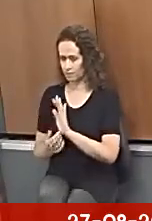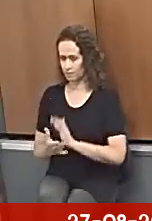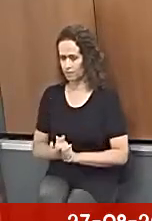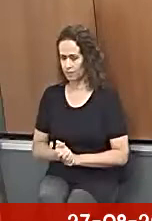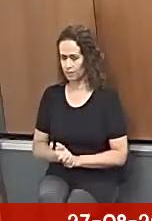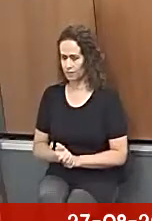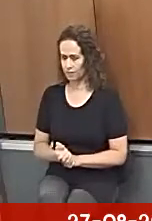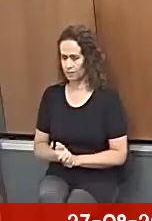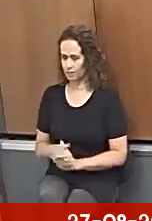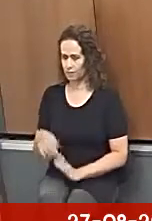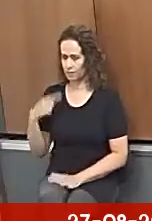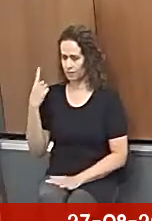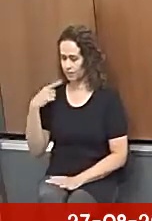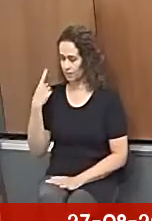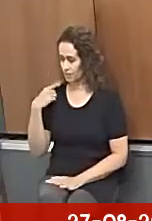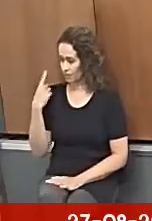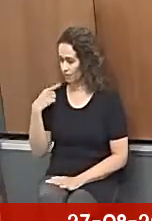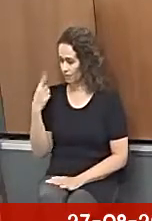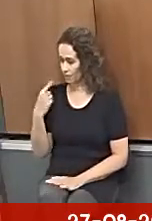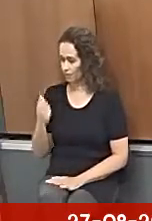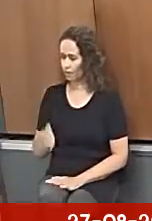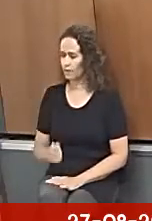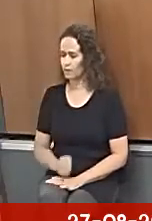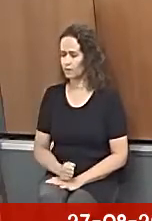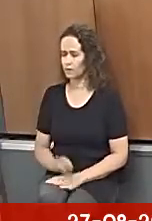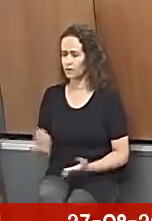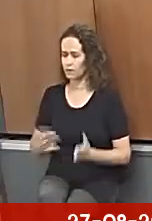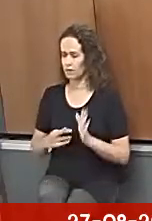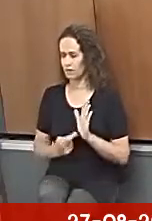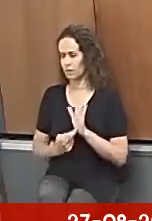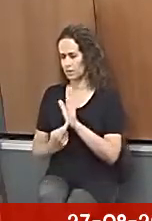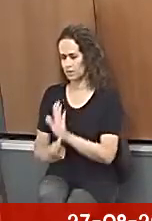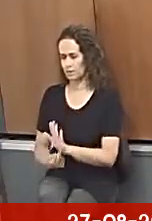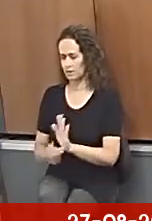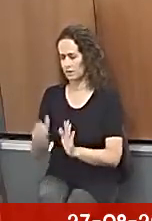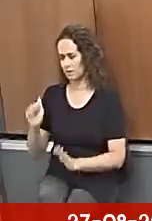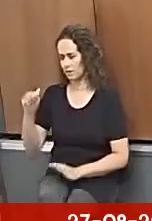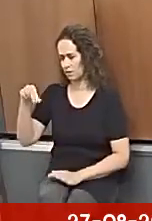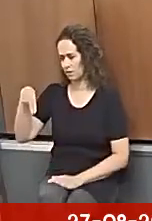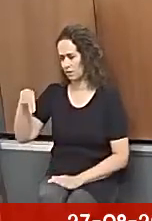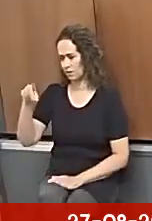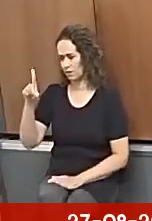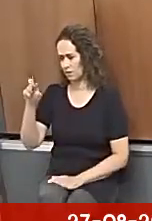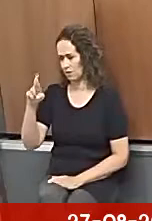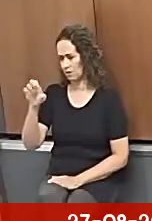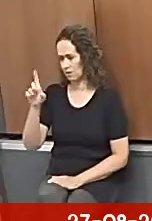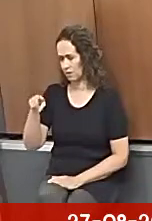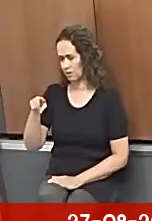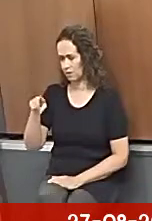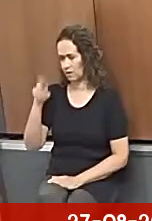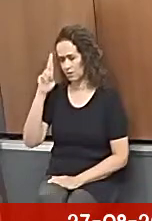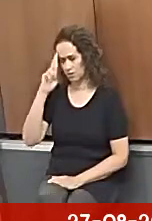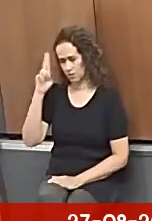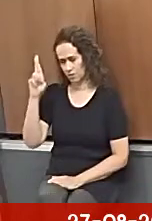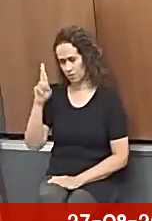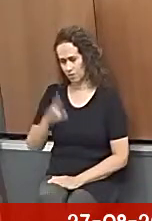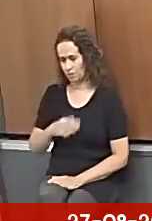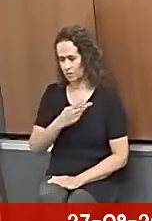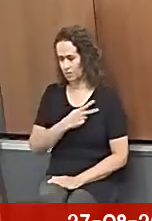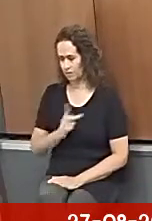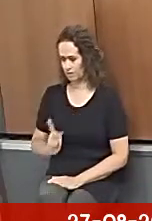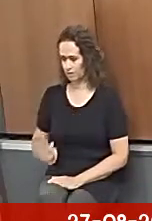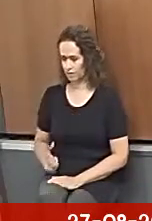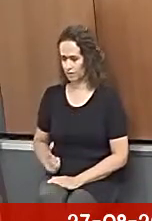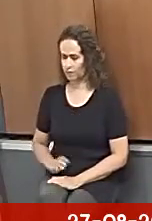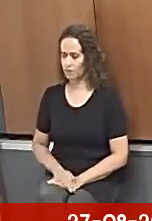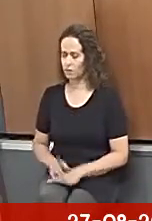da minas arena e neste ato representa o show andré luiz santana que é o diretor presidente da minas arena cristiano ro que